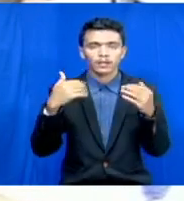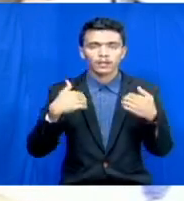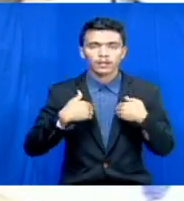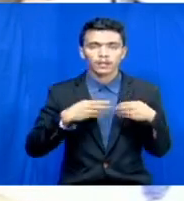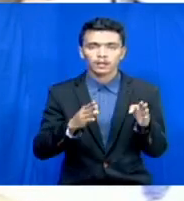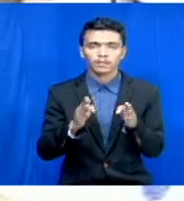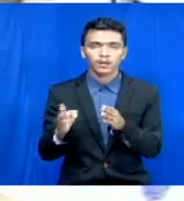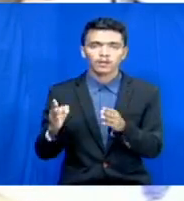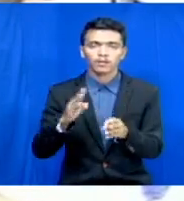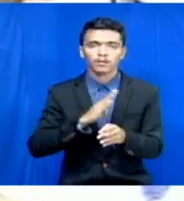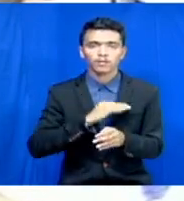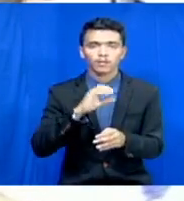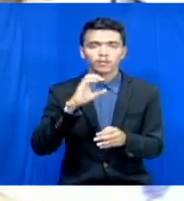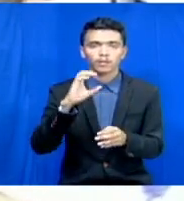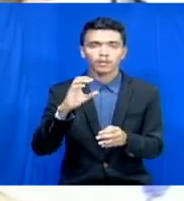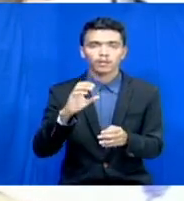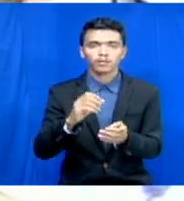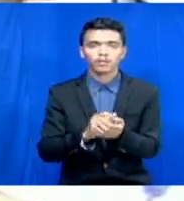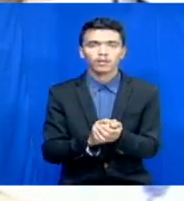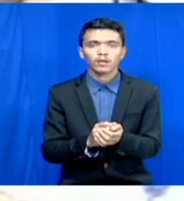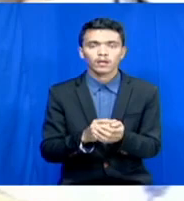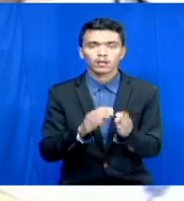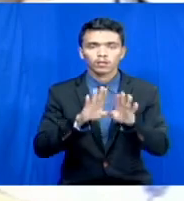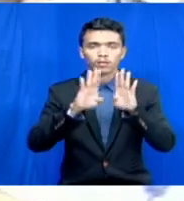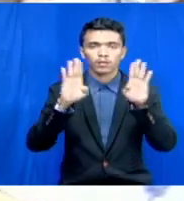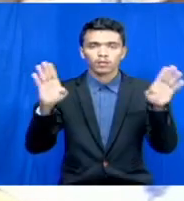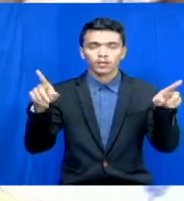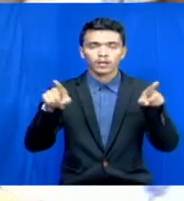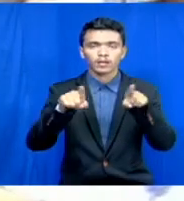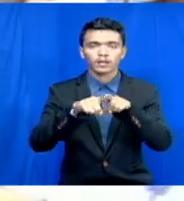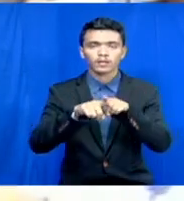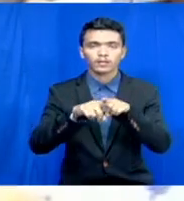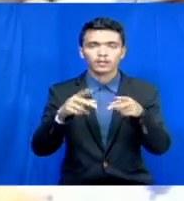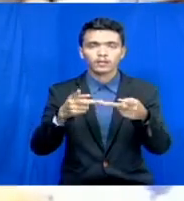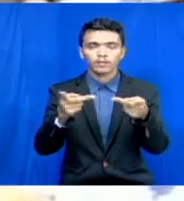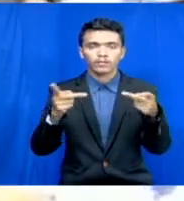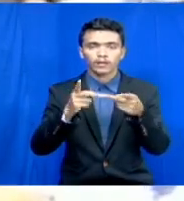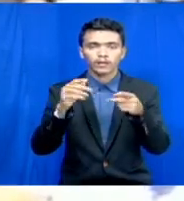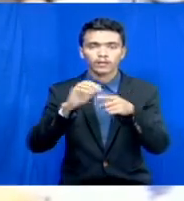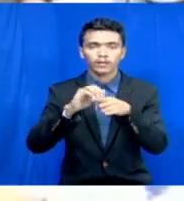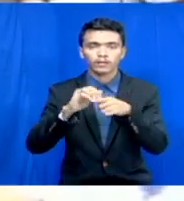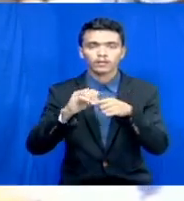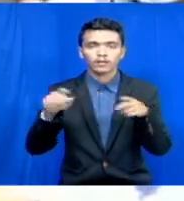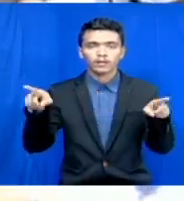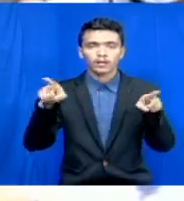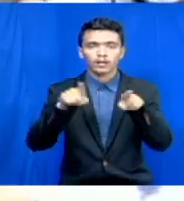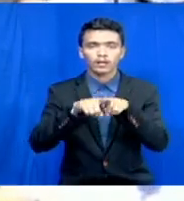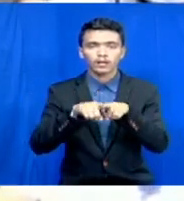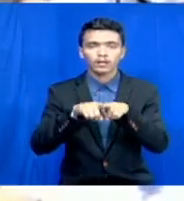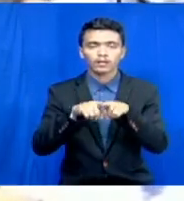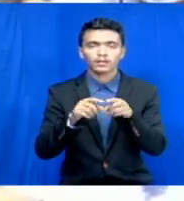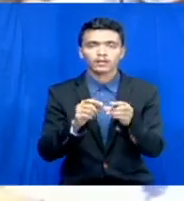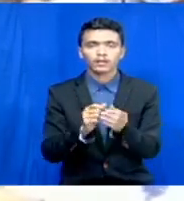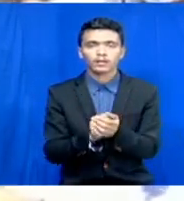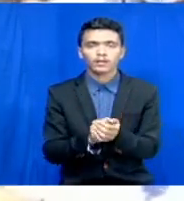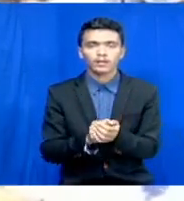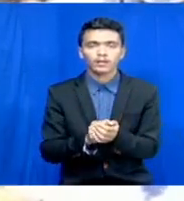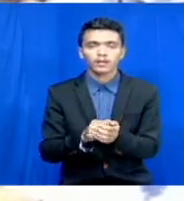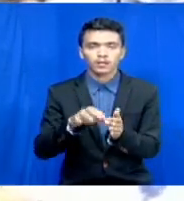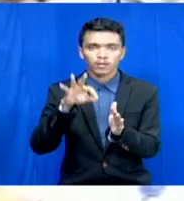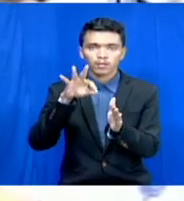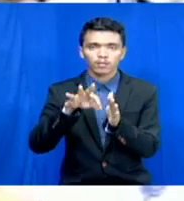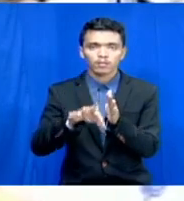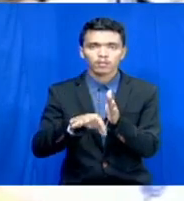ia baucau ne ia possibilidade para atu loke hanesan centro treinamento mas hanesan murangos duni cura duni